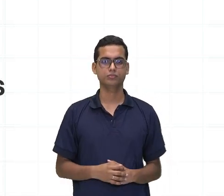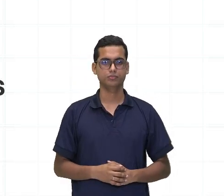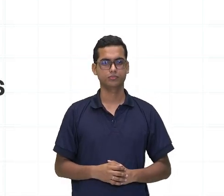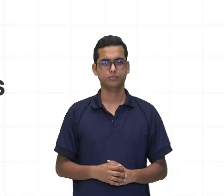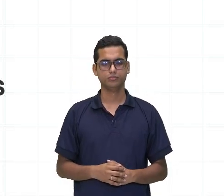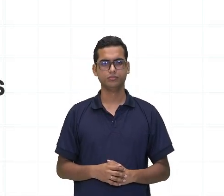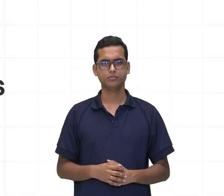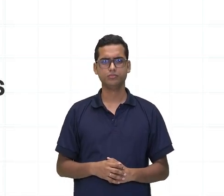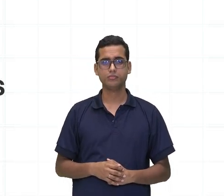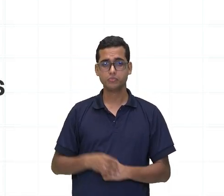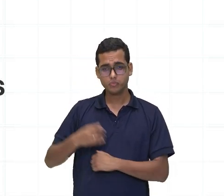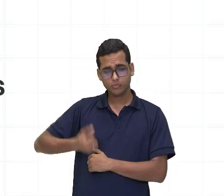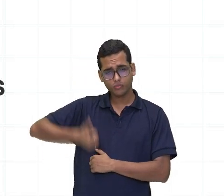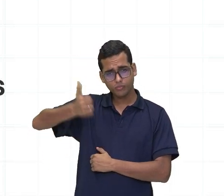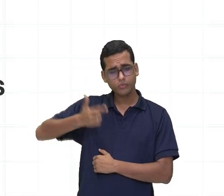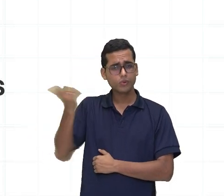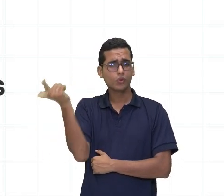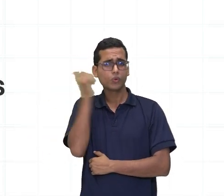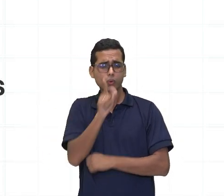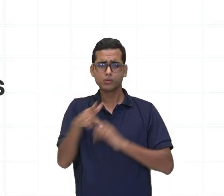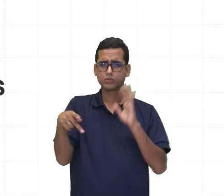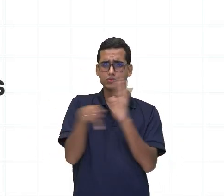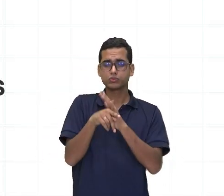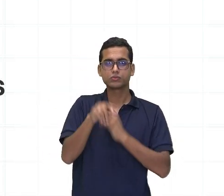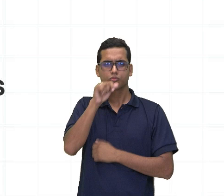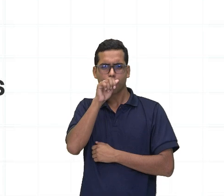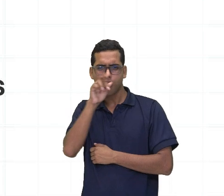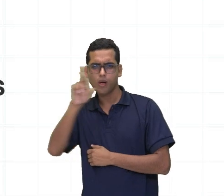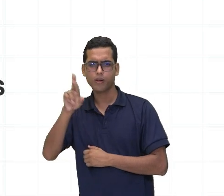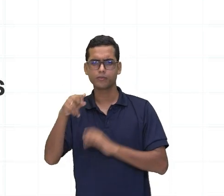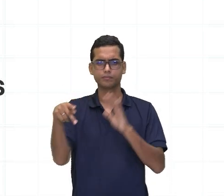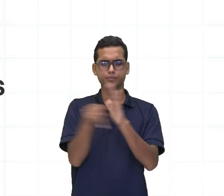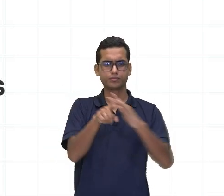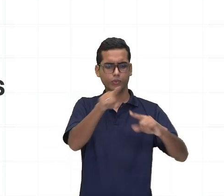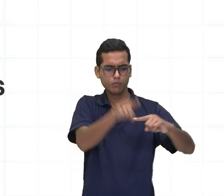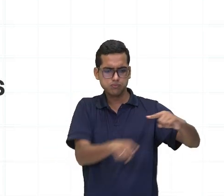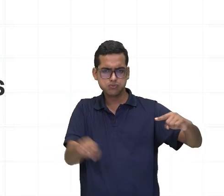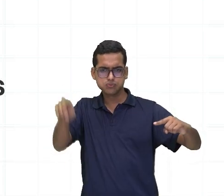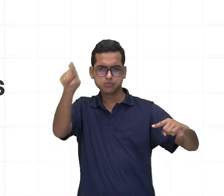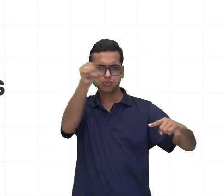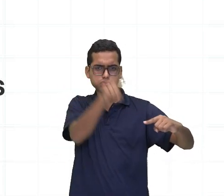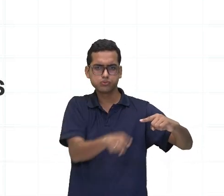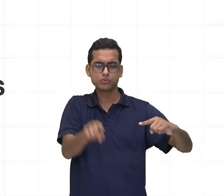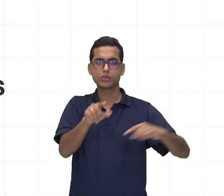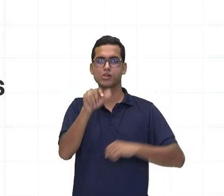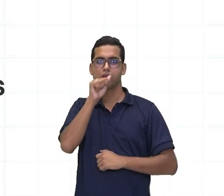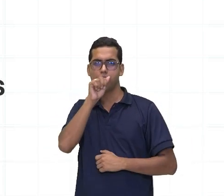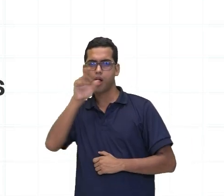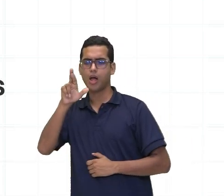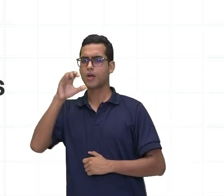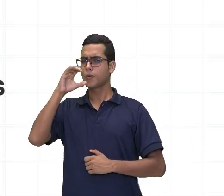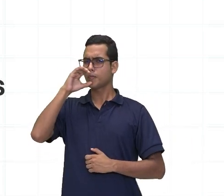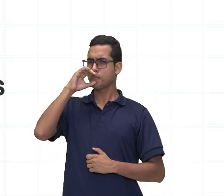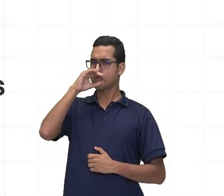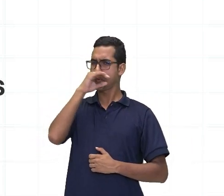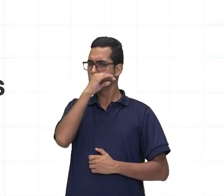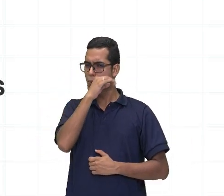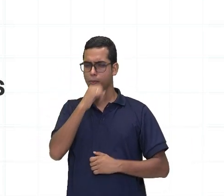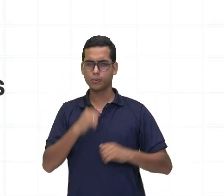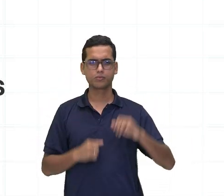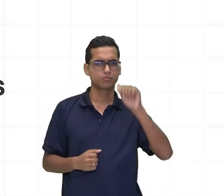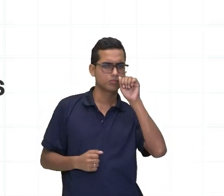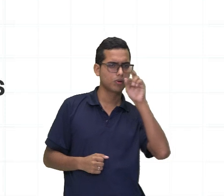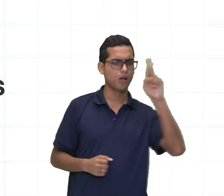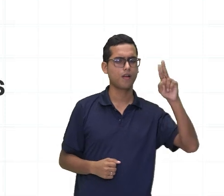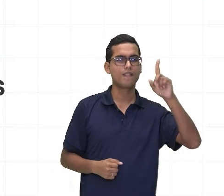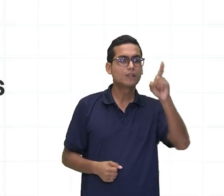fazer a circulação ali do ar quente com ar frio, e assim trazendo, né,